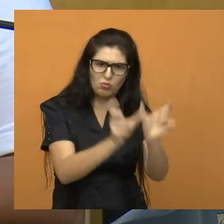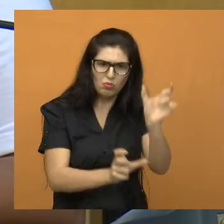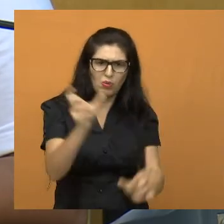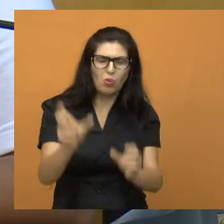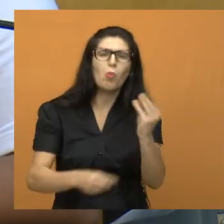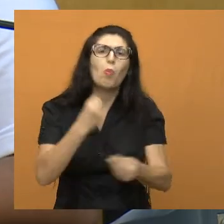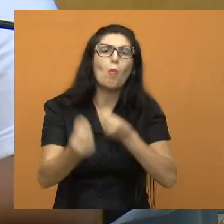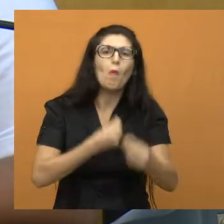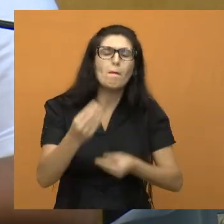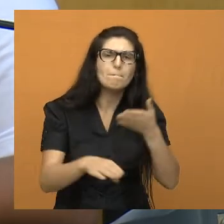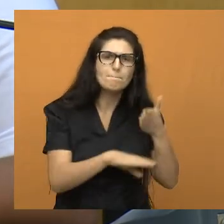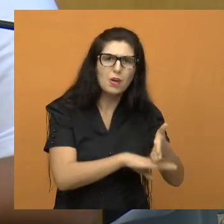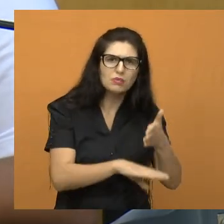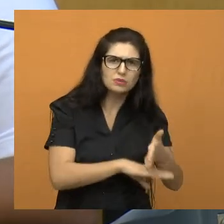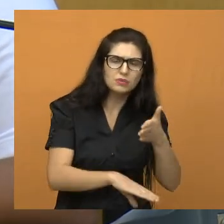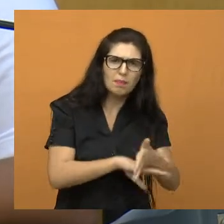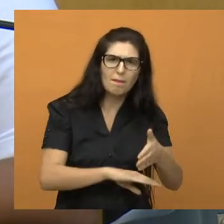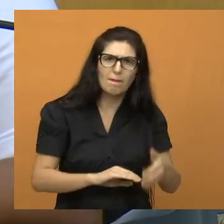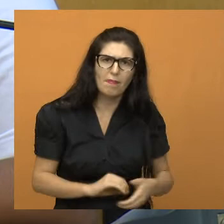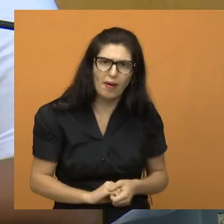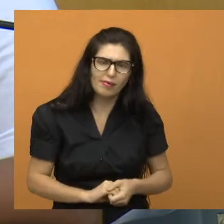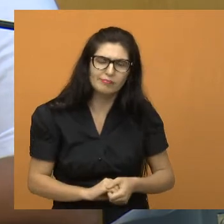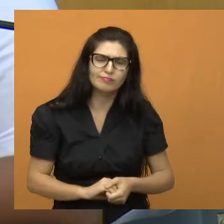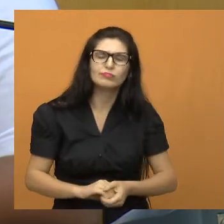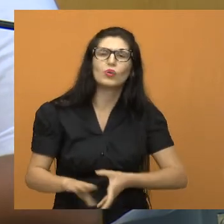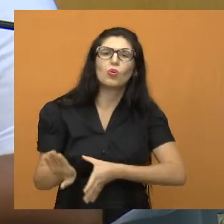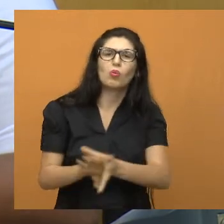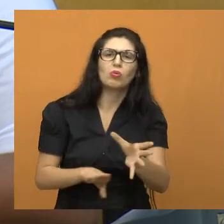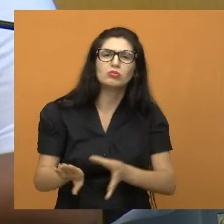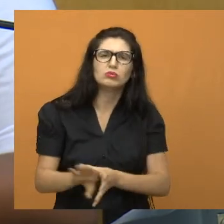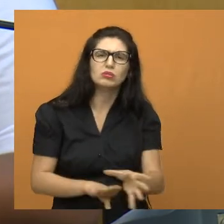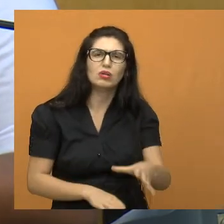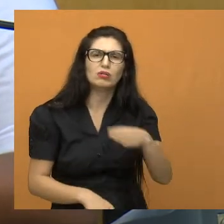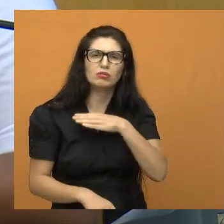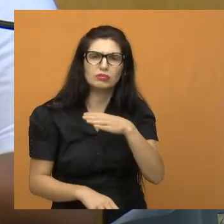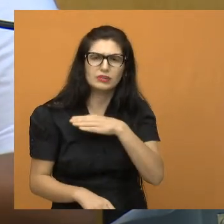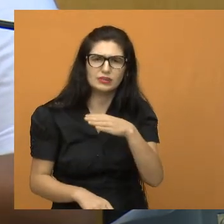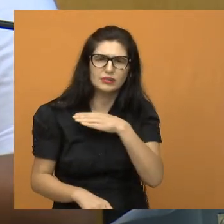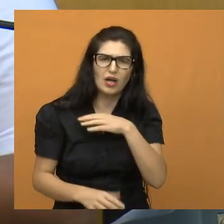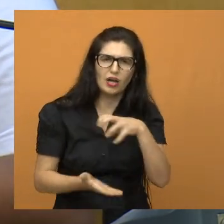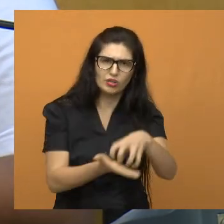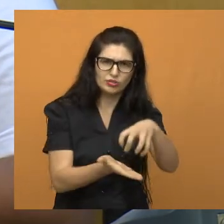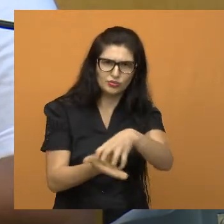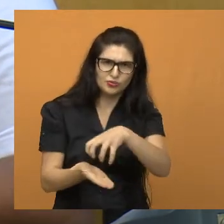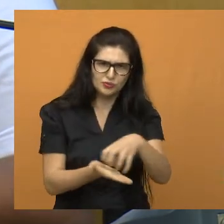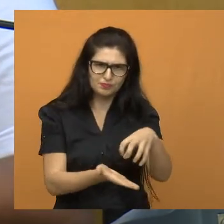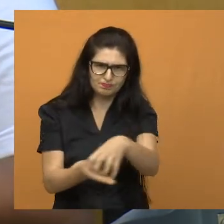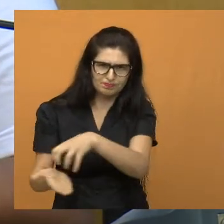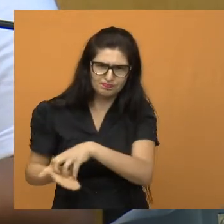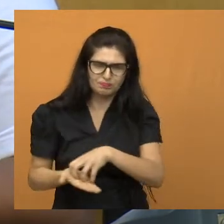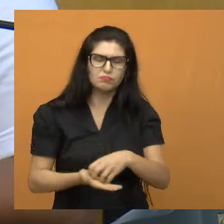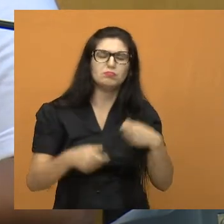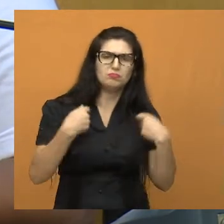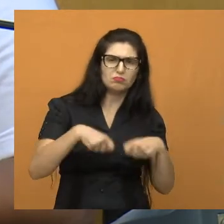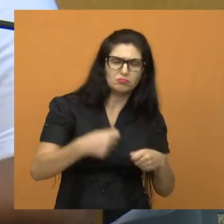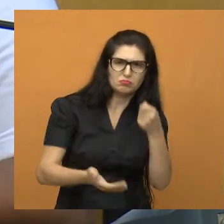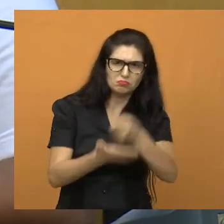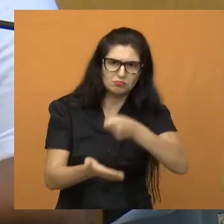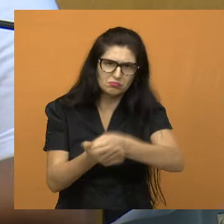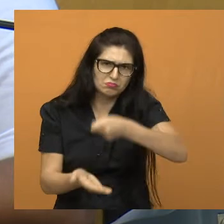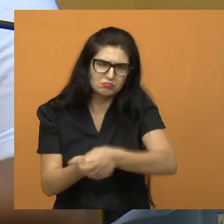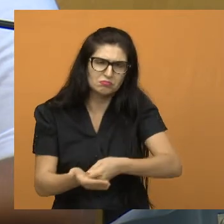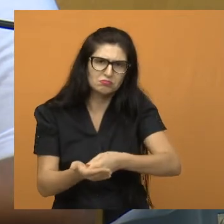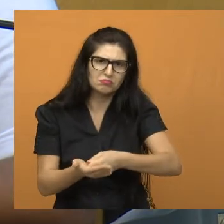a dica, nos conselhos municipais. É lá que nós temos que estar, enquanto sociedade, cobrando as